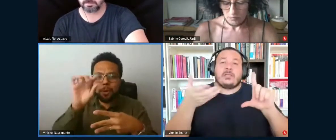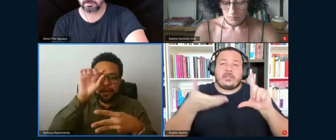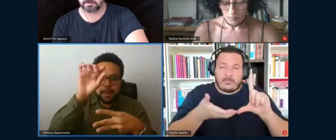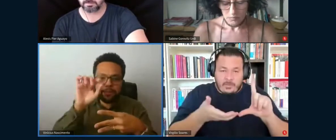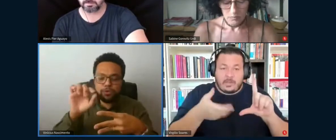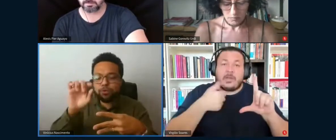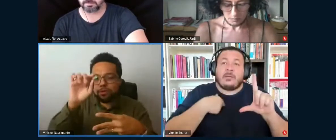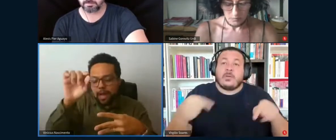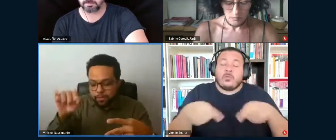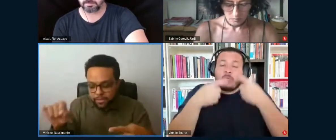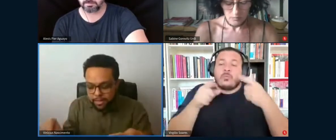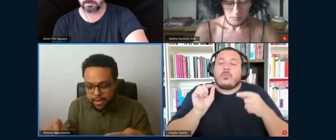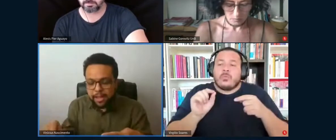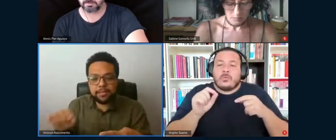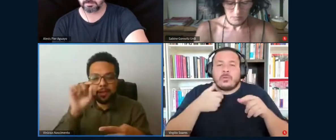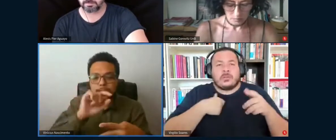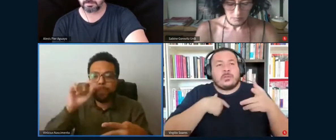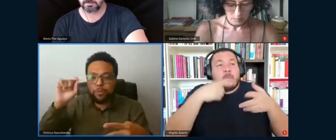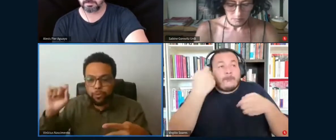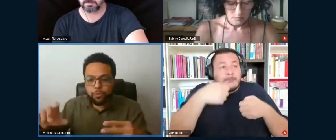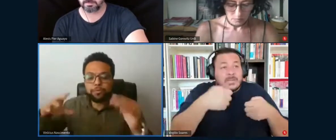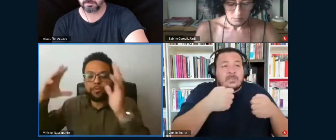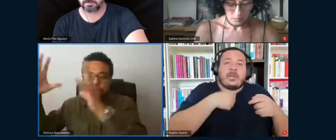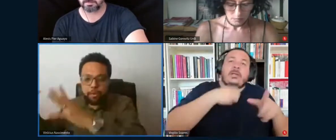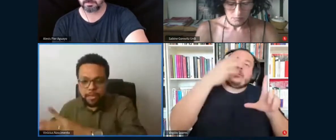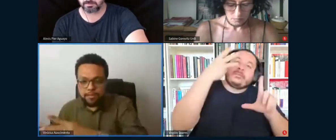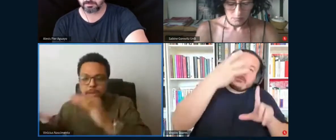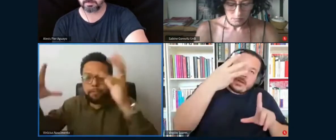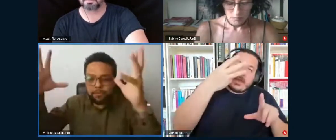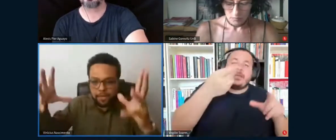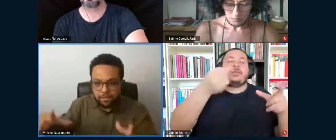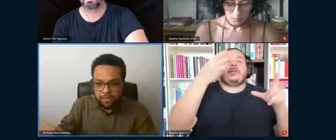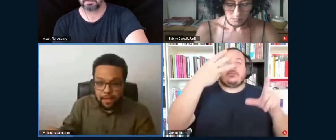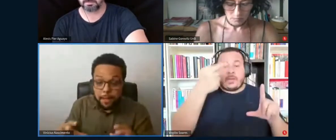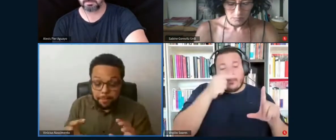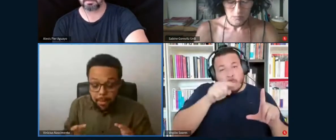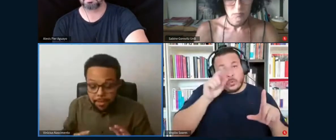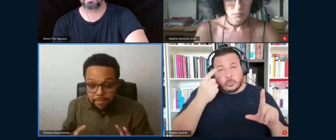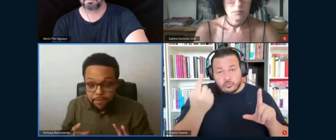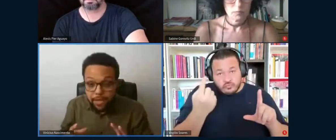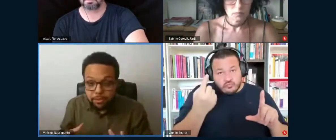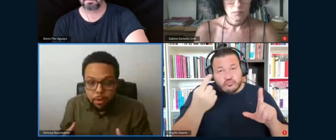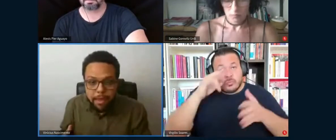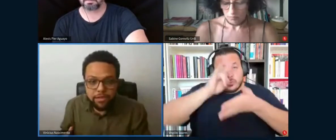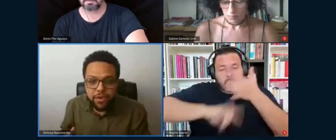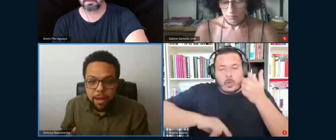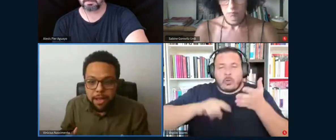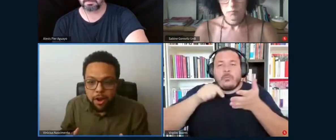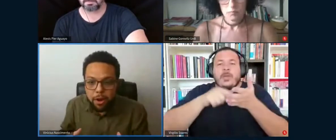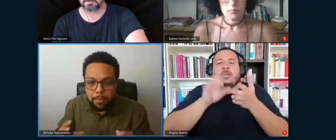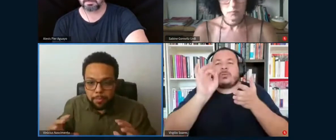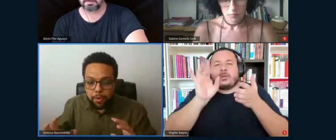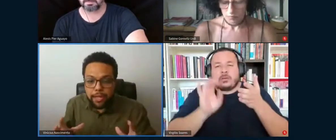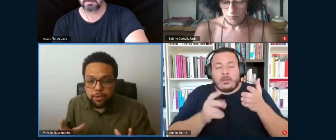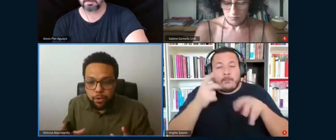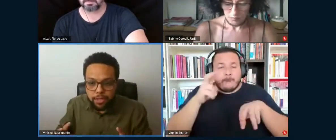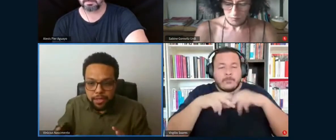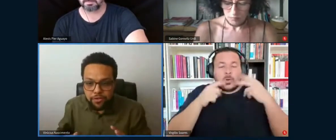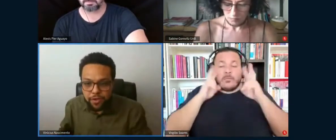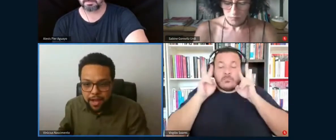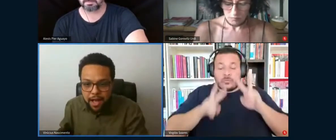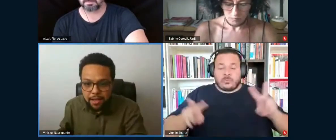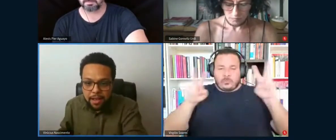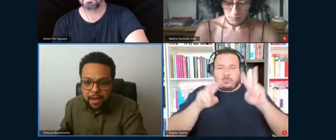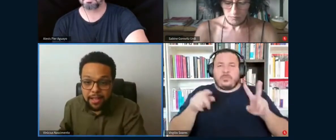um subtópico, análise dos dados é 3.1, documento da FEBRAPILS, aí você... Porque visualmente fica melhor para o